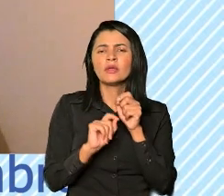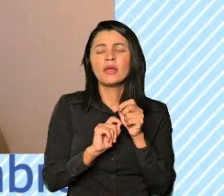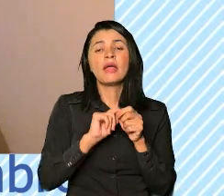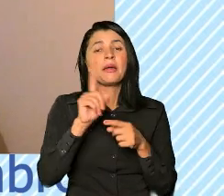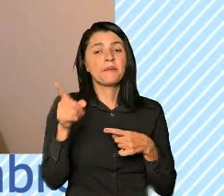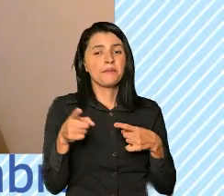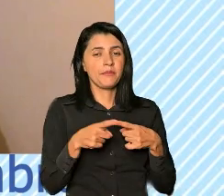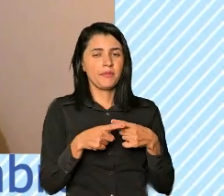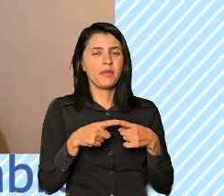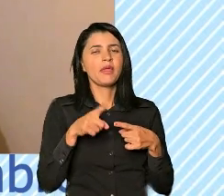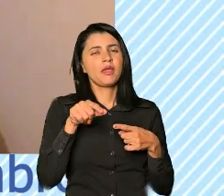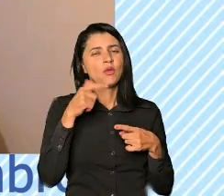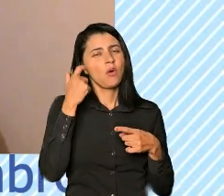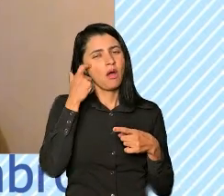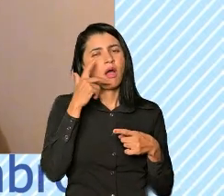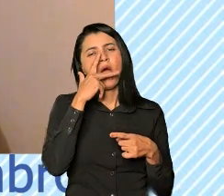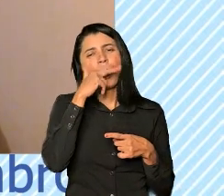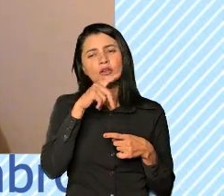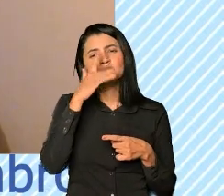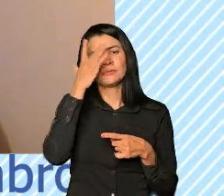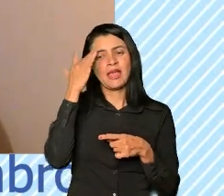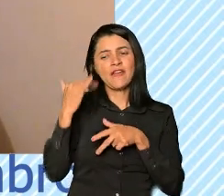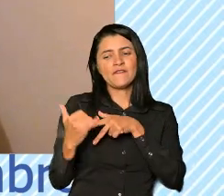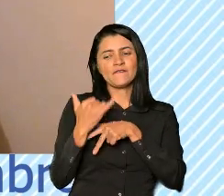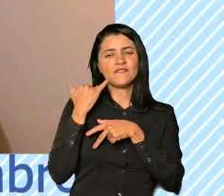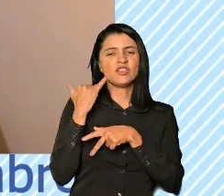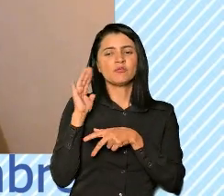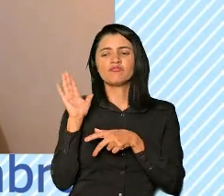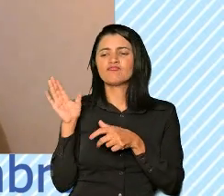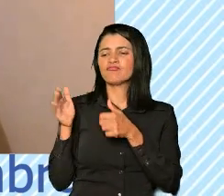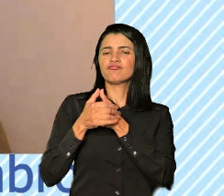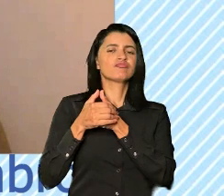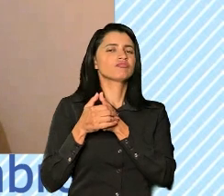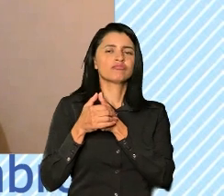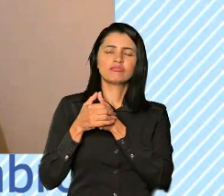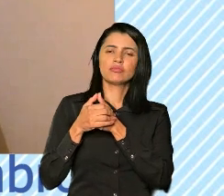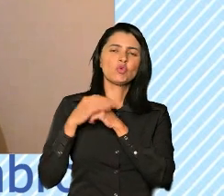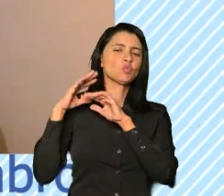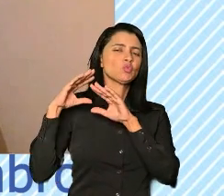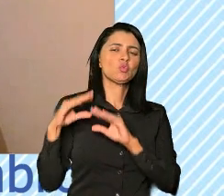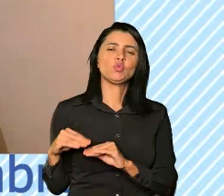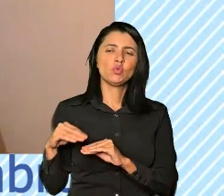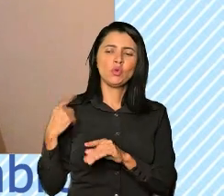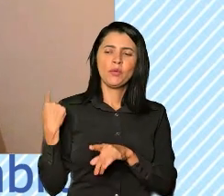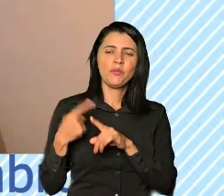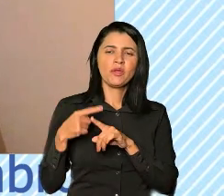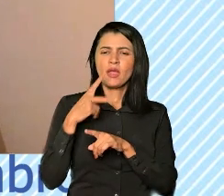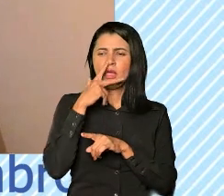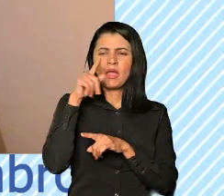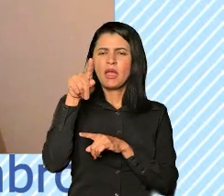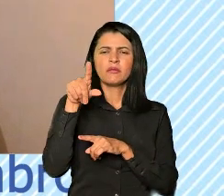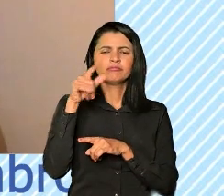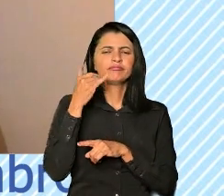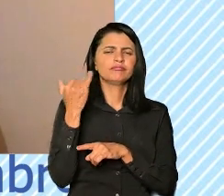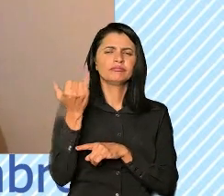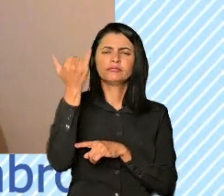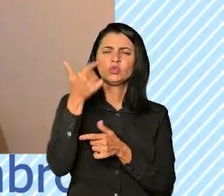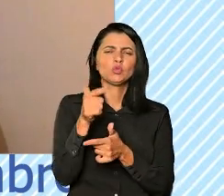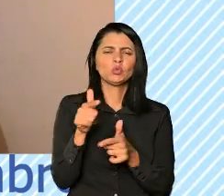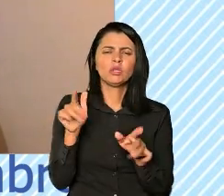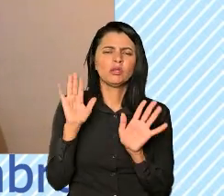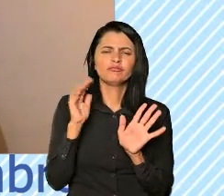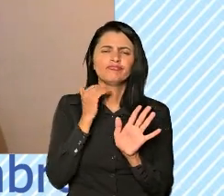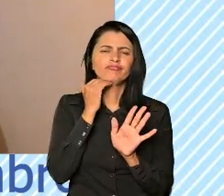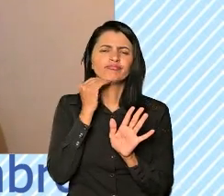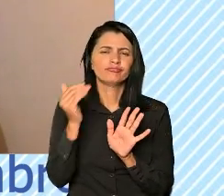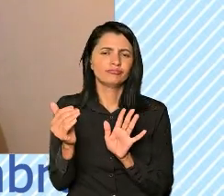ao meu ver, eu acho que as vítimas são deixadas no escuro porque parecem que elas não têm importância, né?